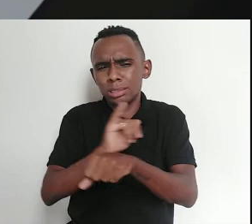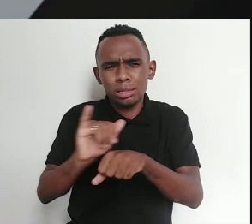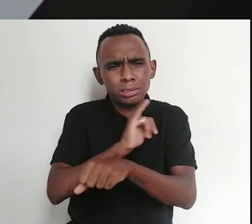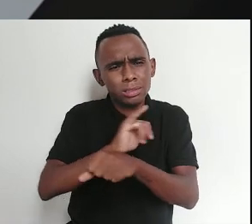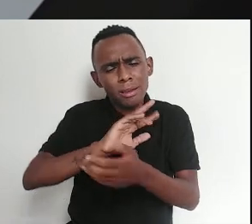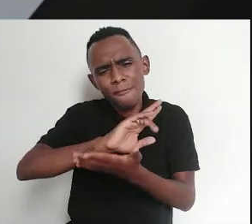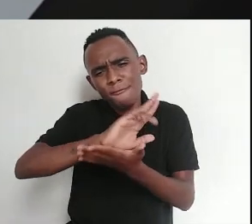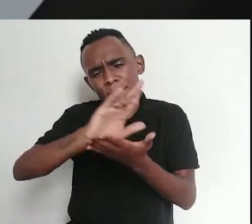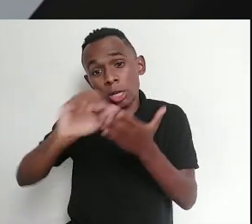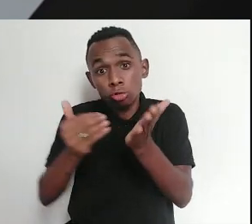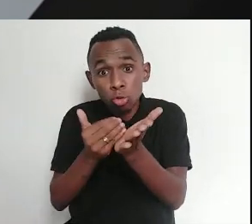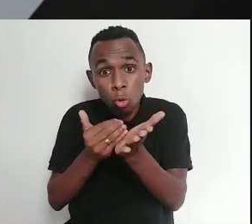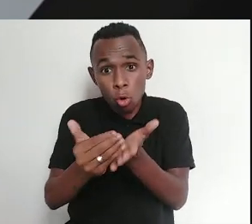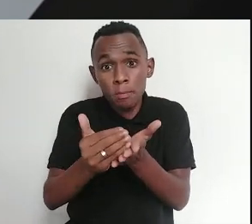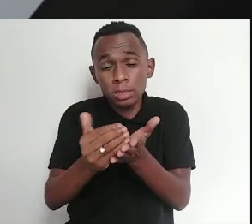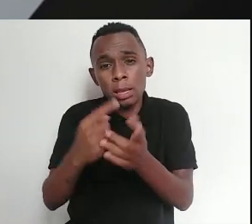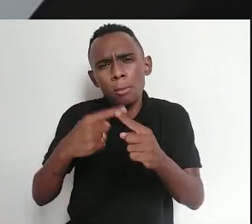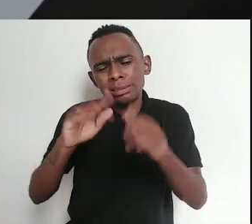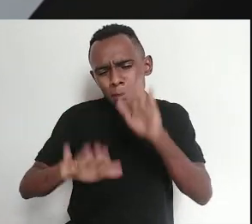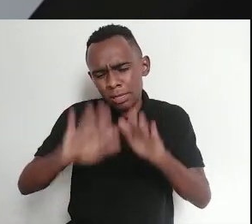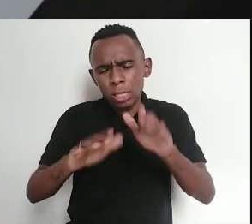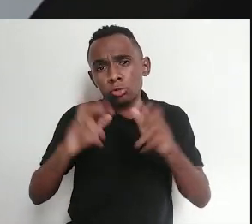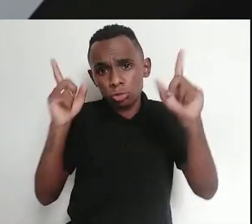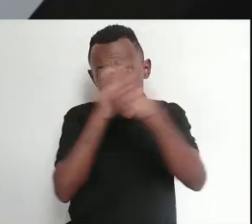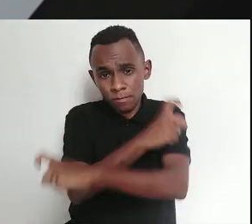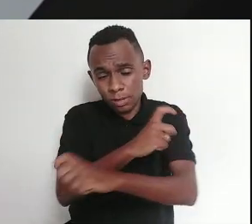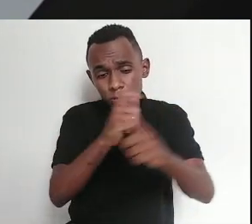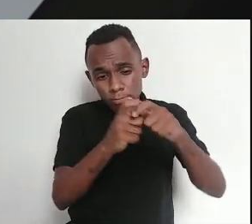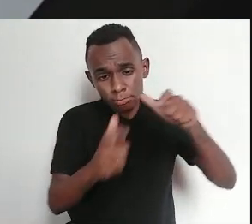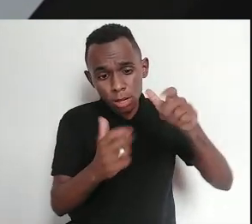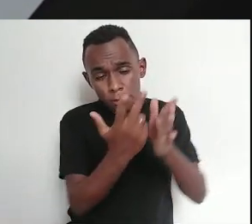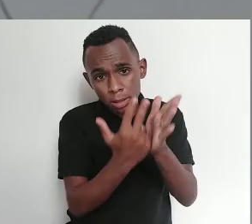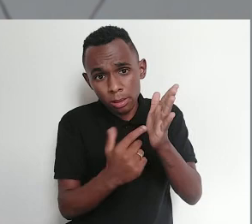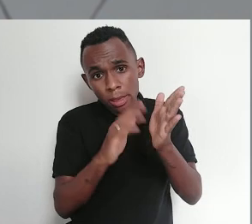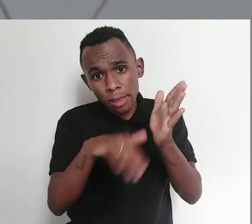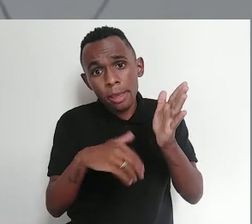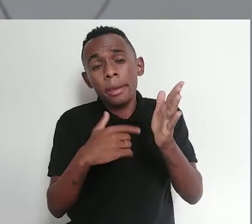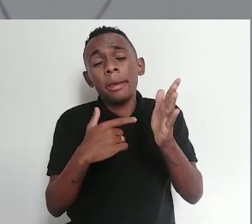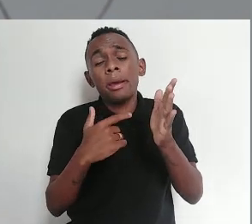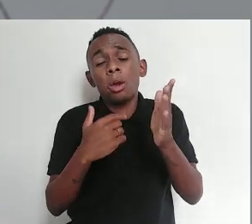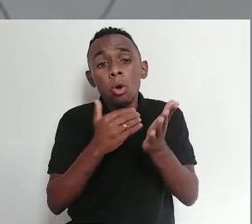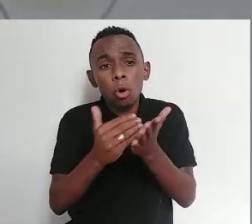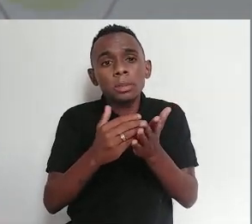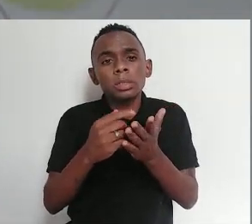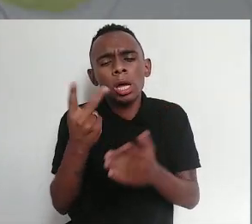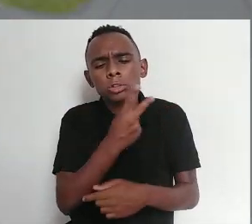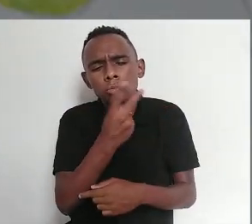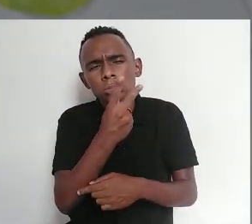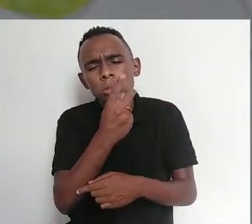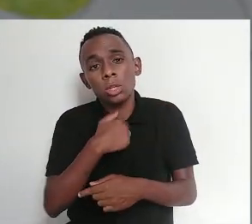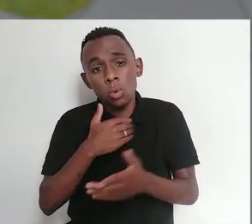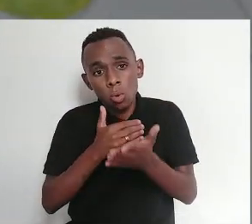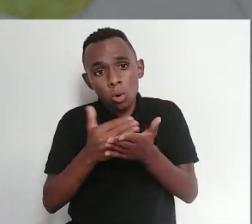às vezes o difícil da mandala é começar. Então, nessas duas eu comecei com espiral,